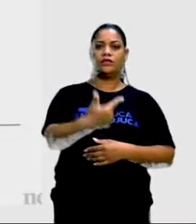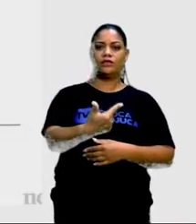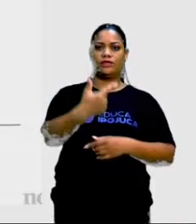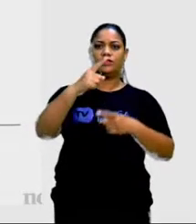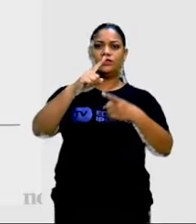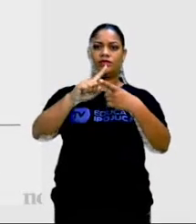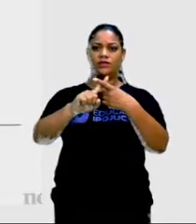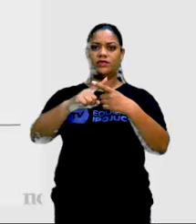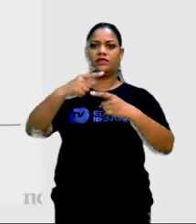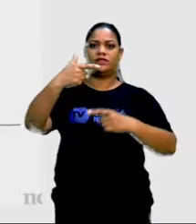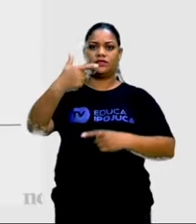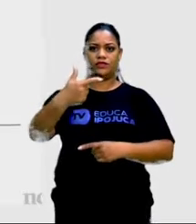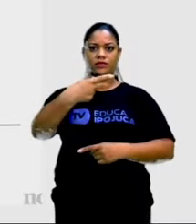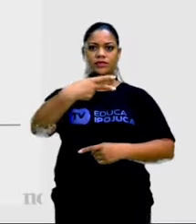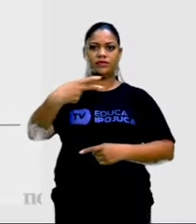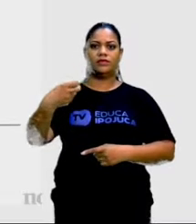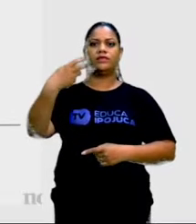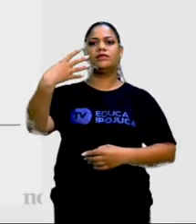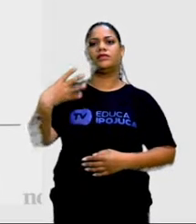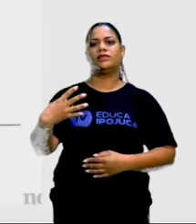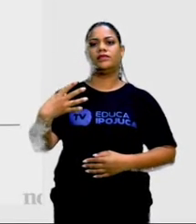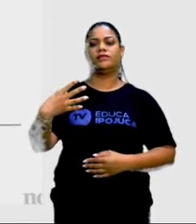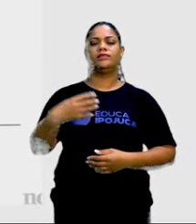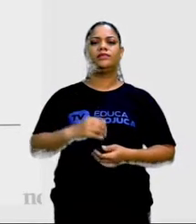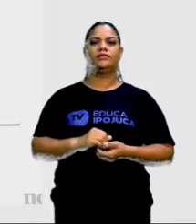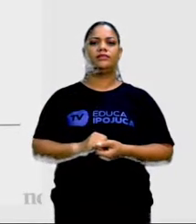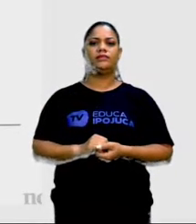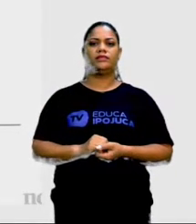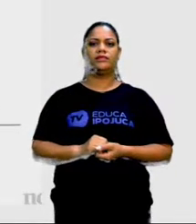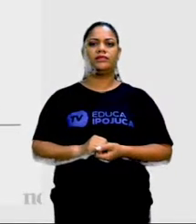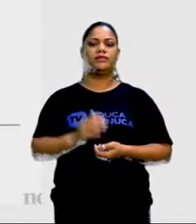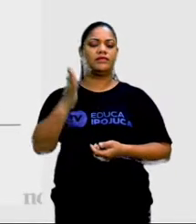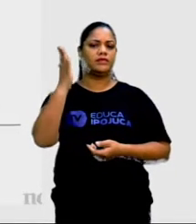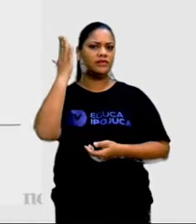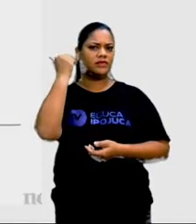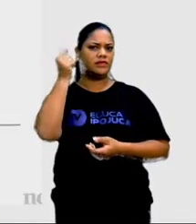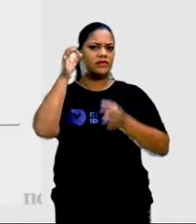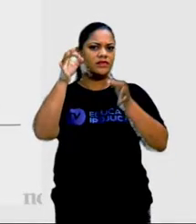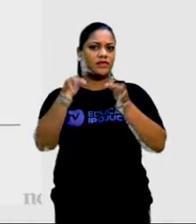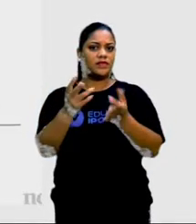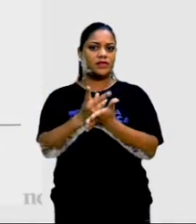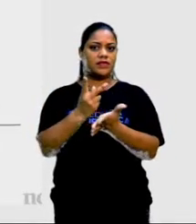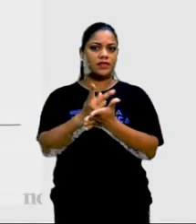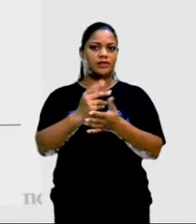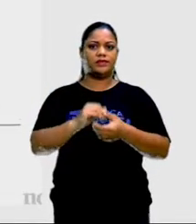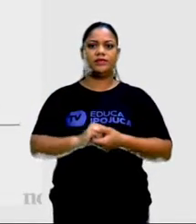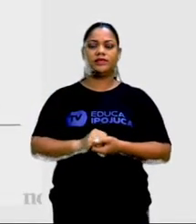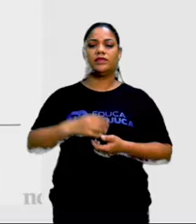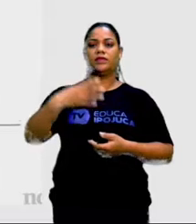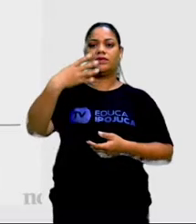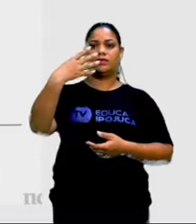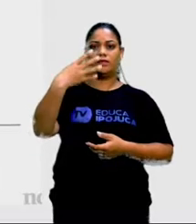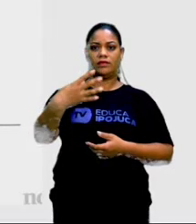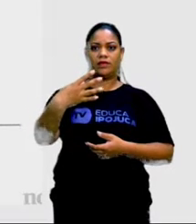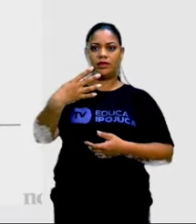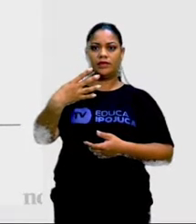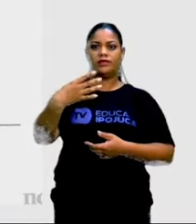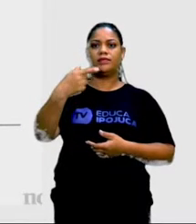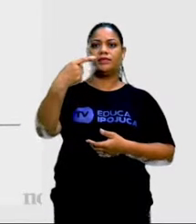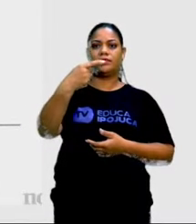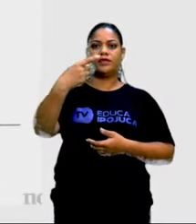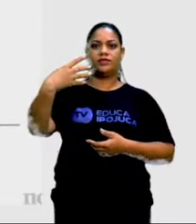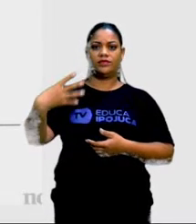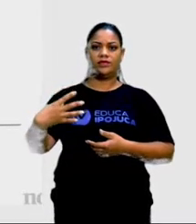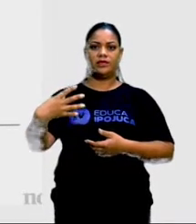2, 4. Onde ficou o 4? Como eu sei se está certo? 4 menos